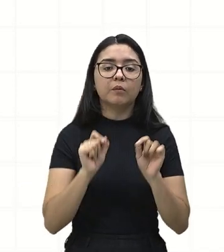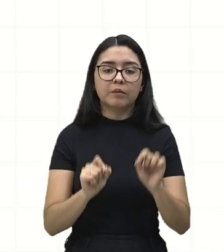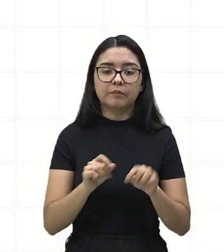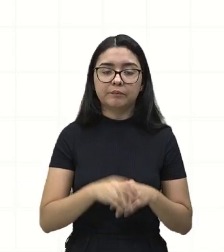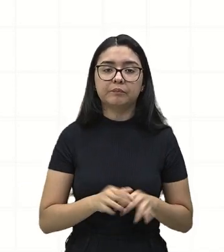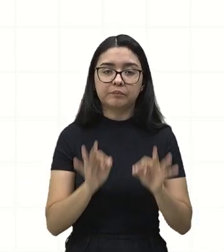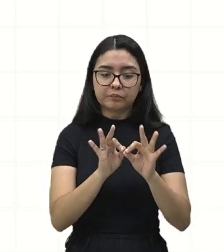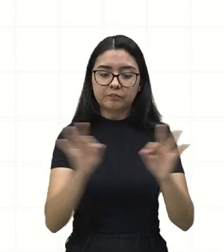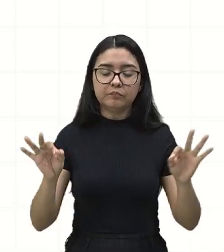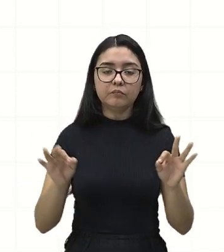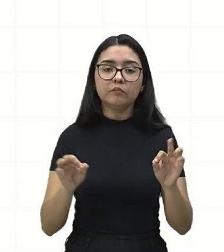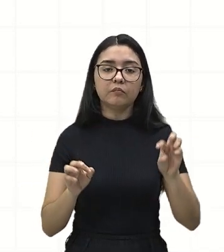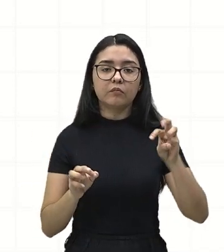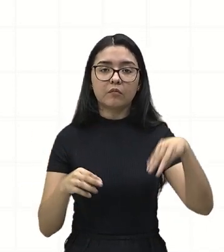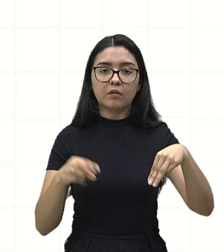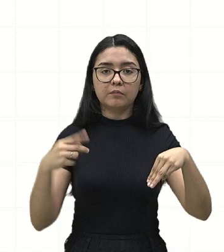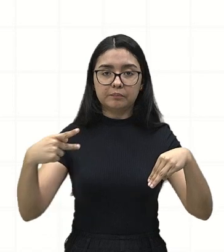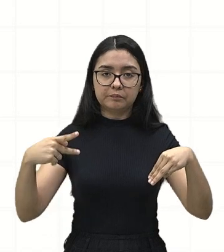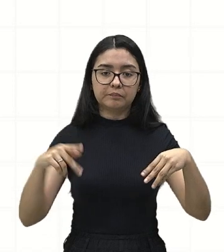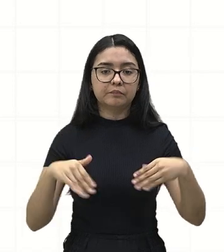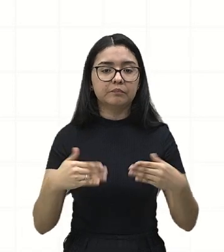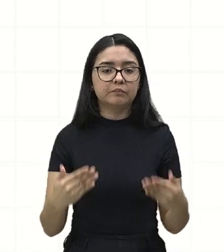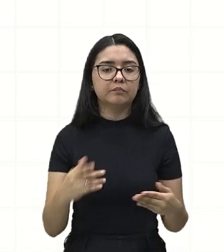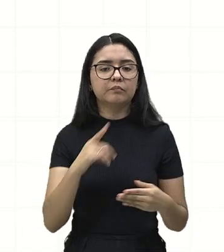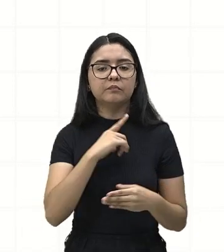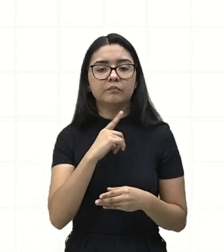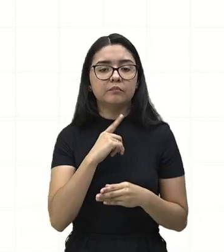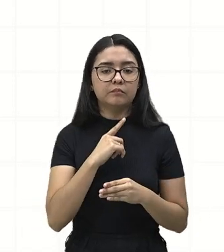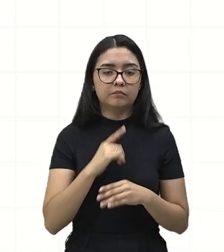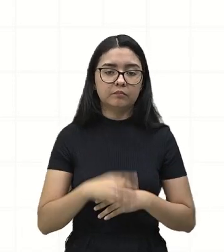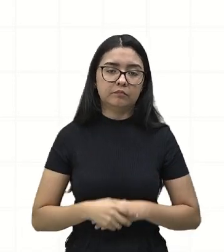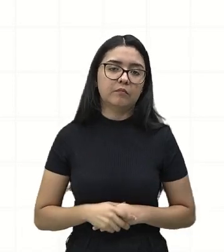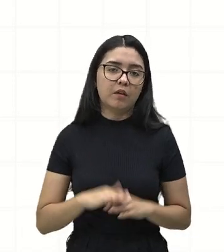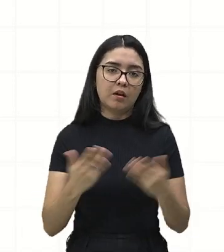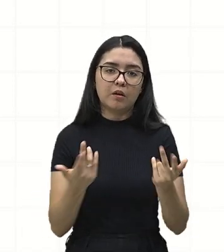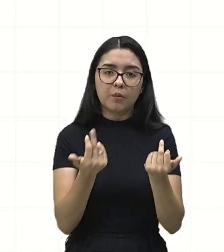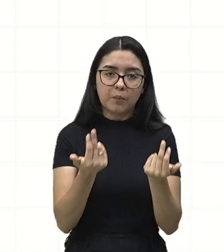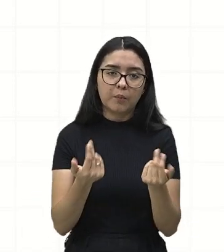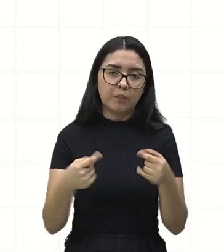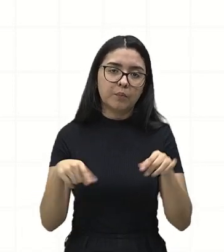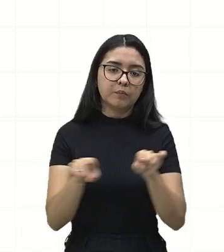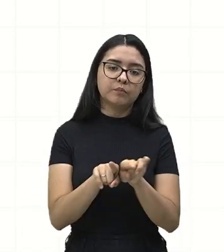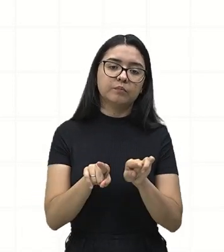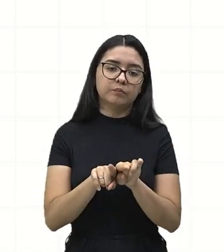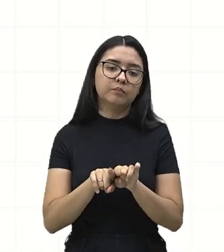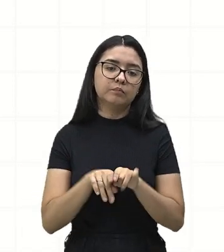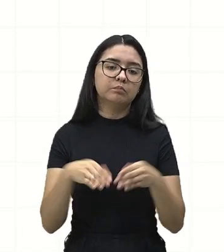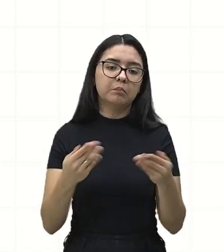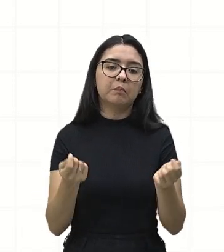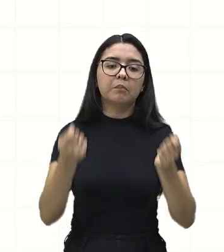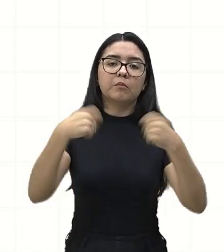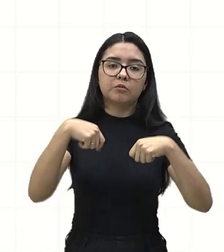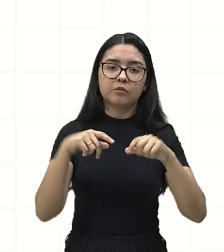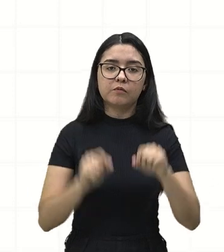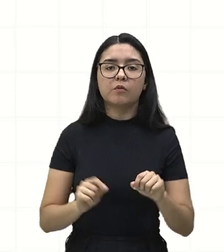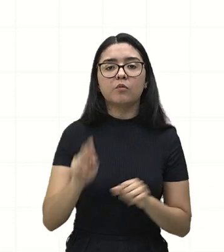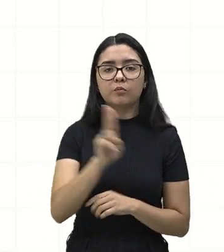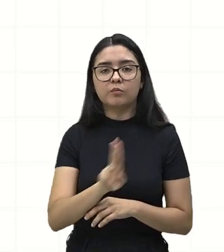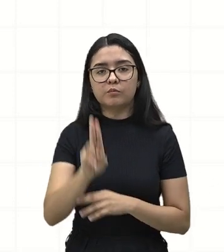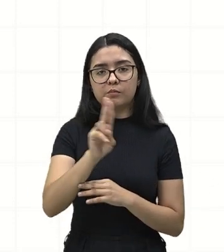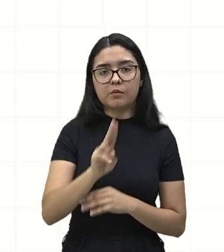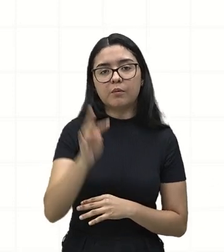Pontos distintos determinam sobre esses dois lados segmentos proporcionais. Então, a gente vai poder aplicar aqui